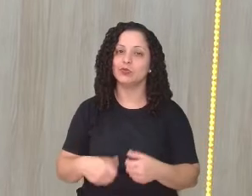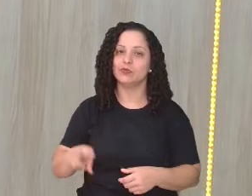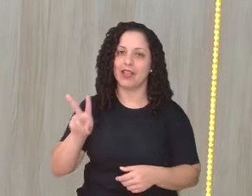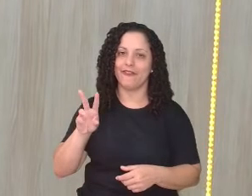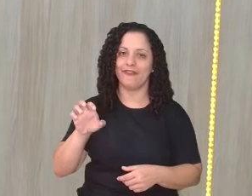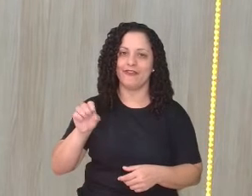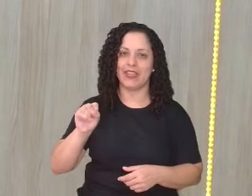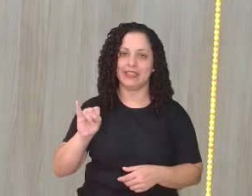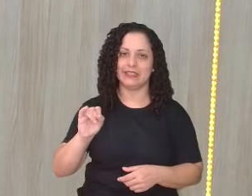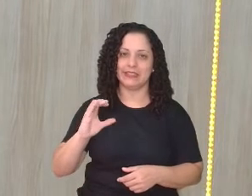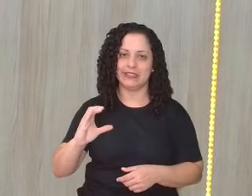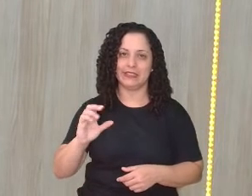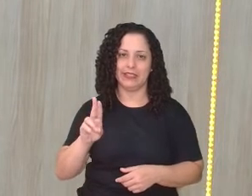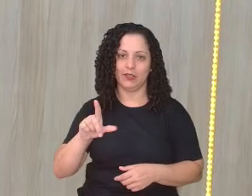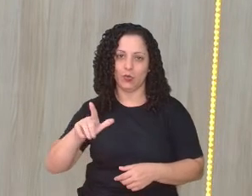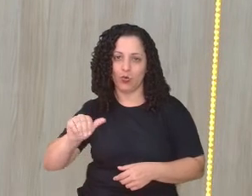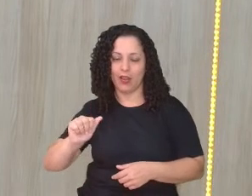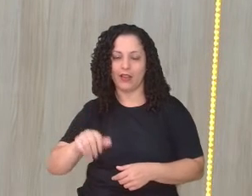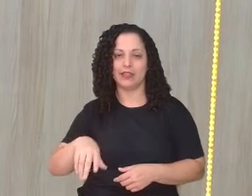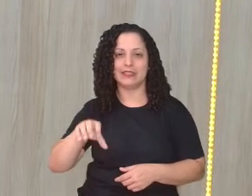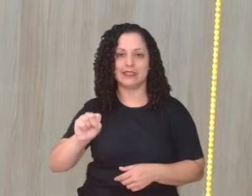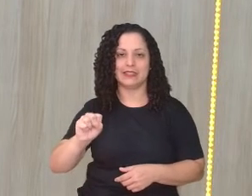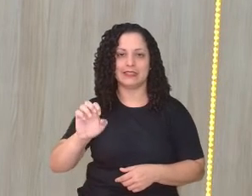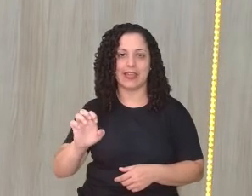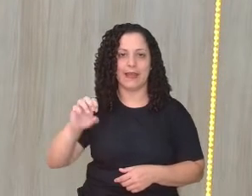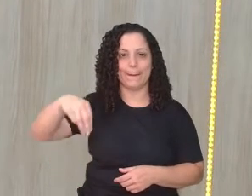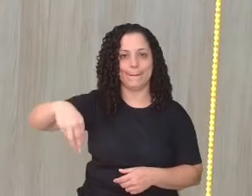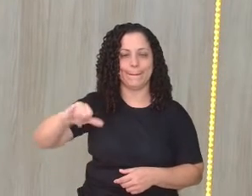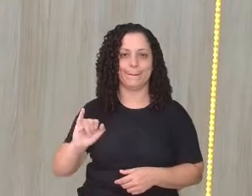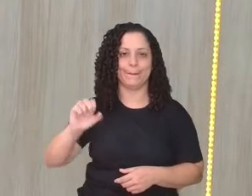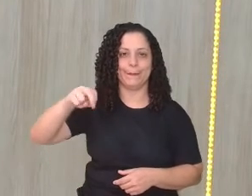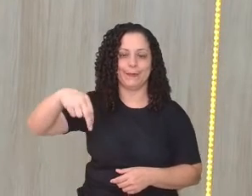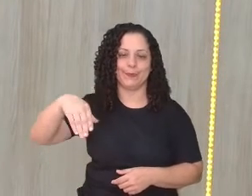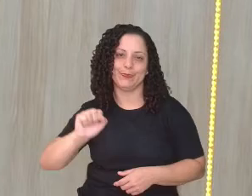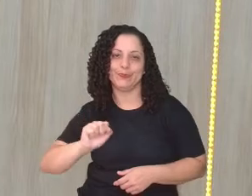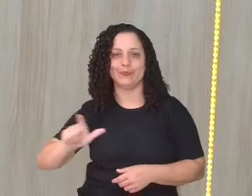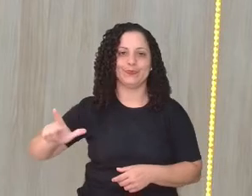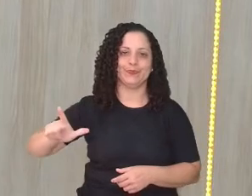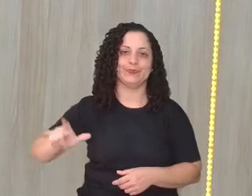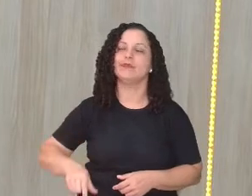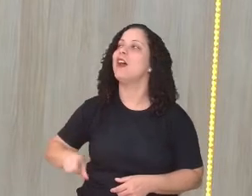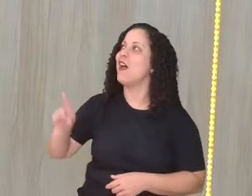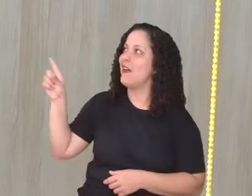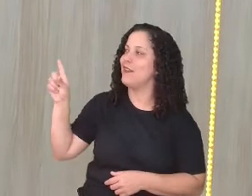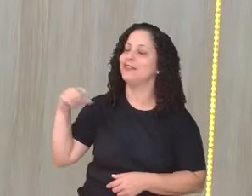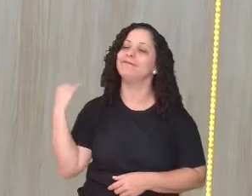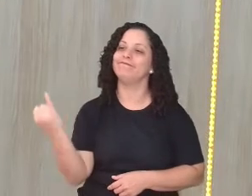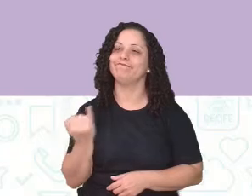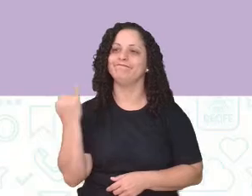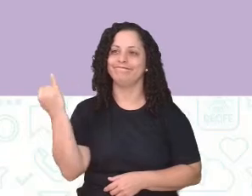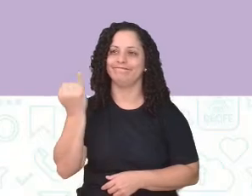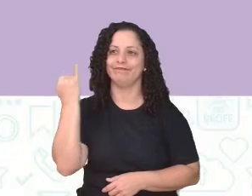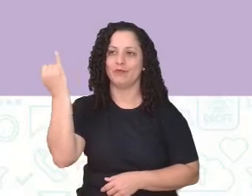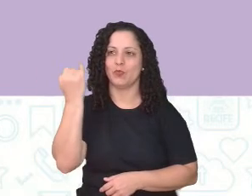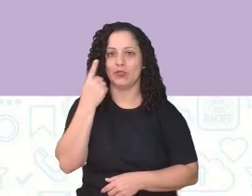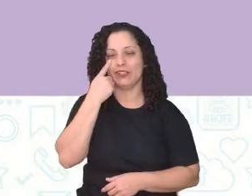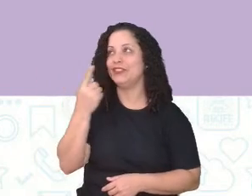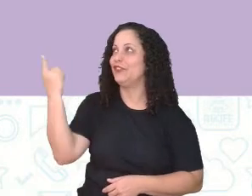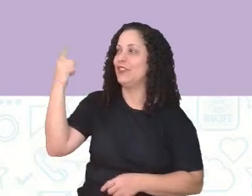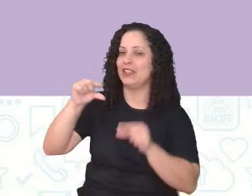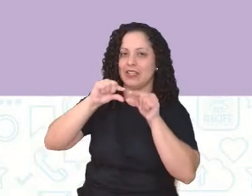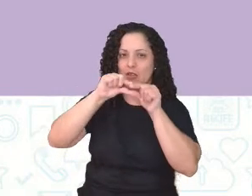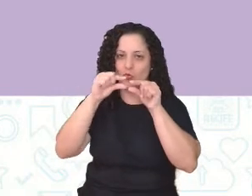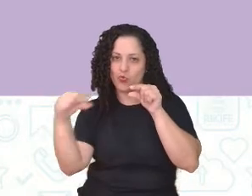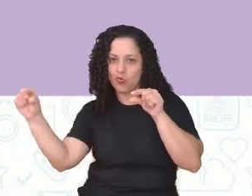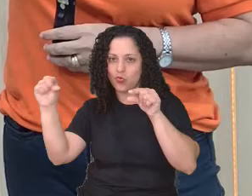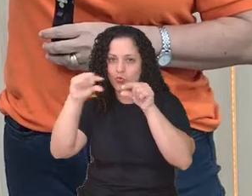vesícula seminal. Então, ela é de grande importância aí, esse órgãozinho pequenininho que nós estamos vendo aqui, né? Atrás